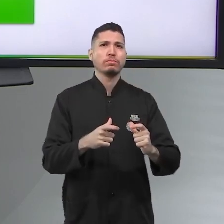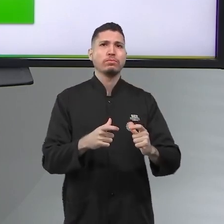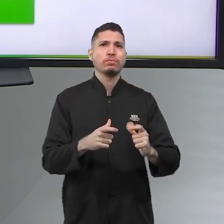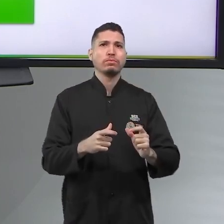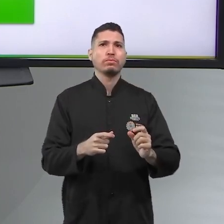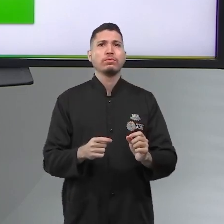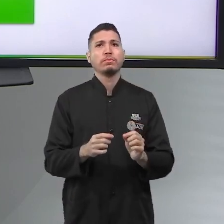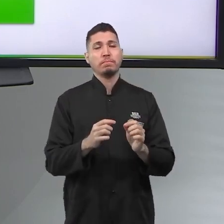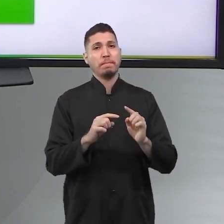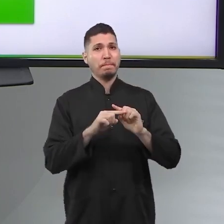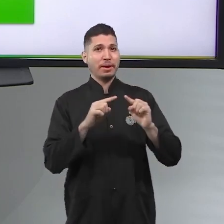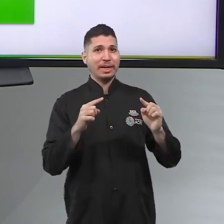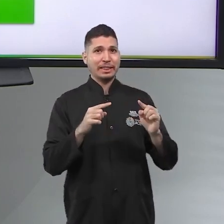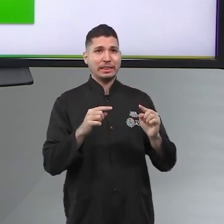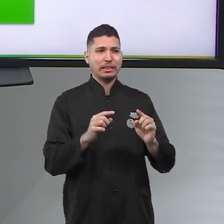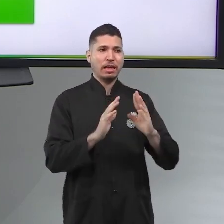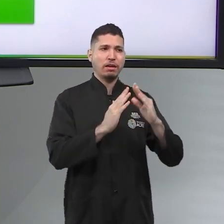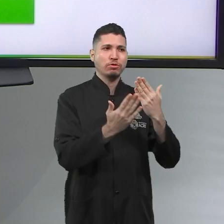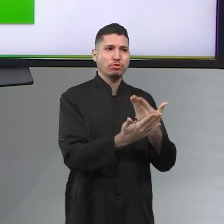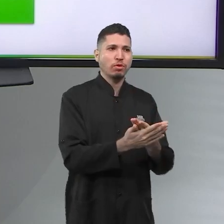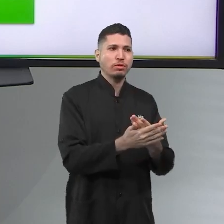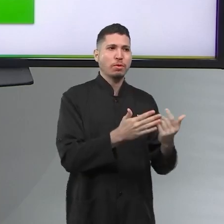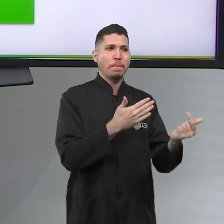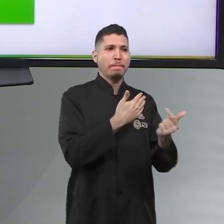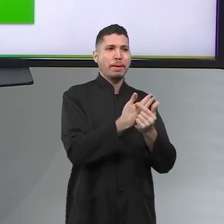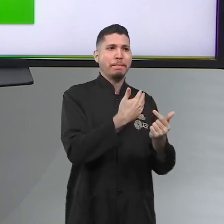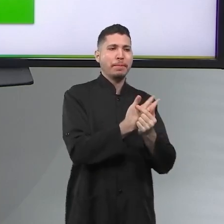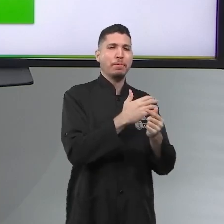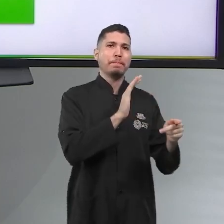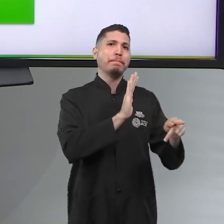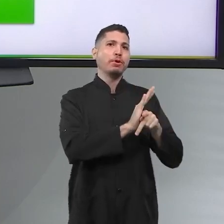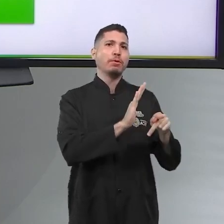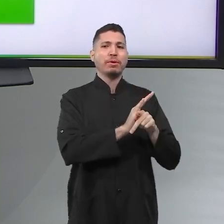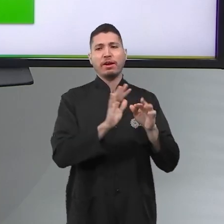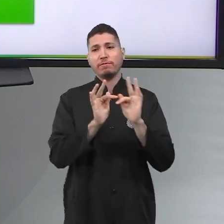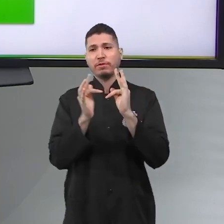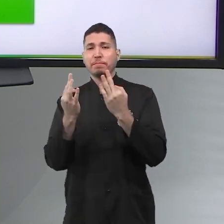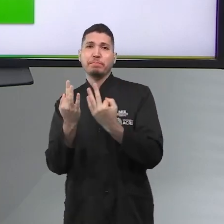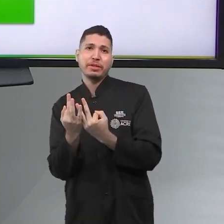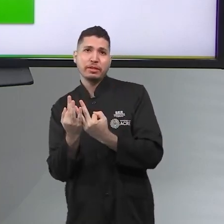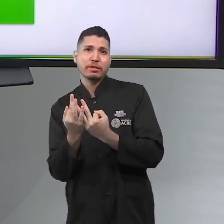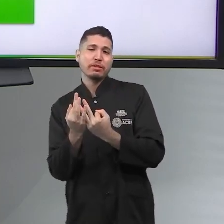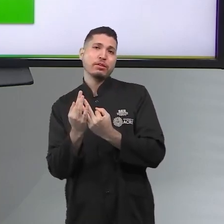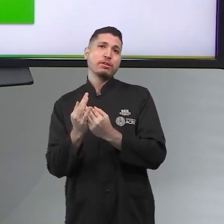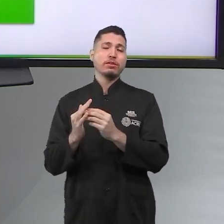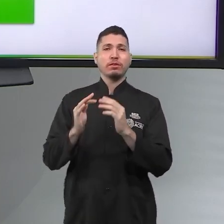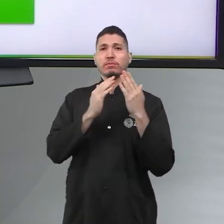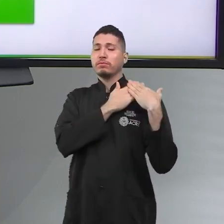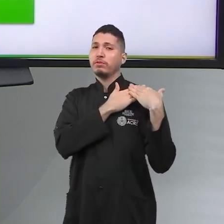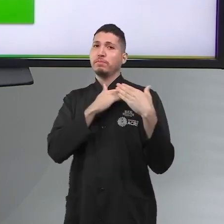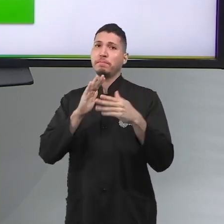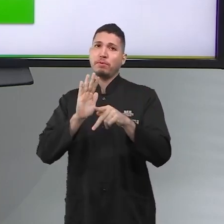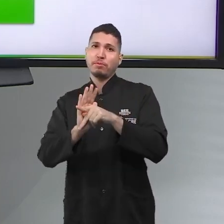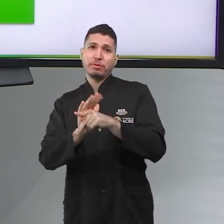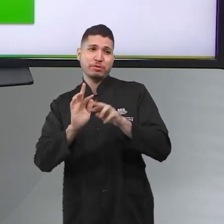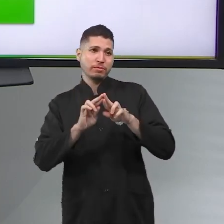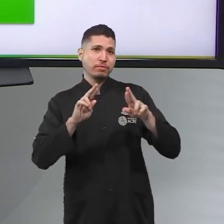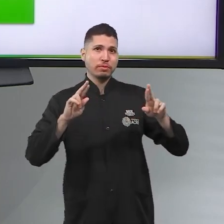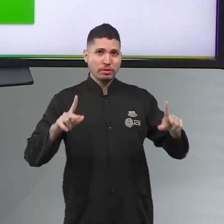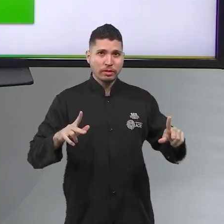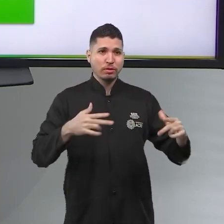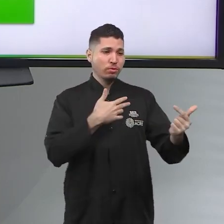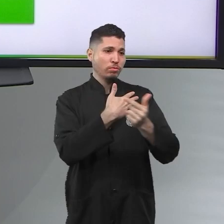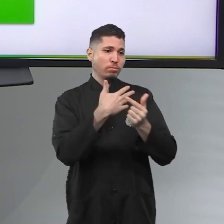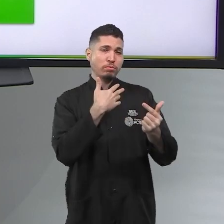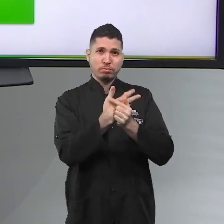sua responsabilidade e a família, ela tem a sua responsabilidade também. Os papéis, eles não